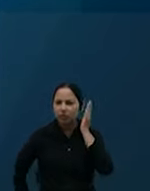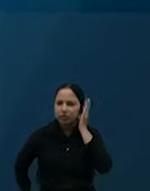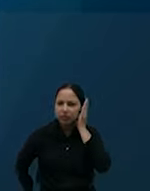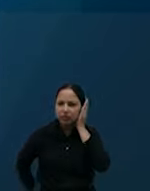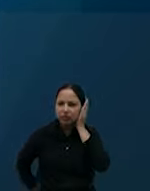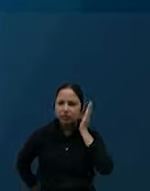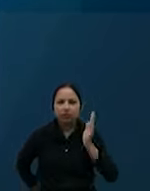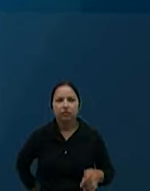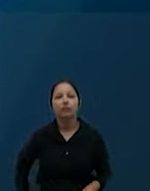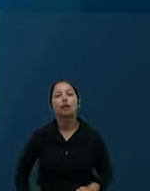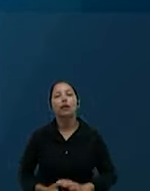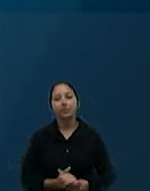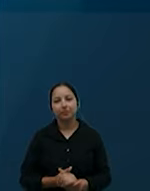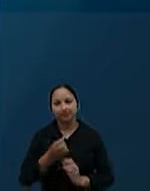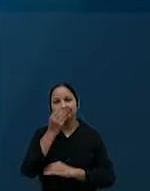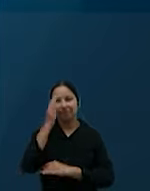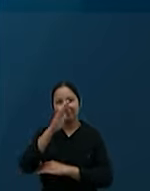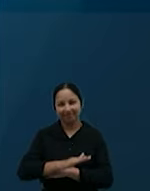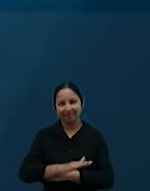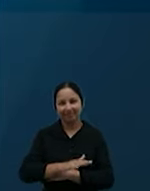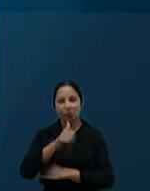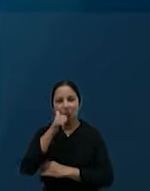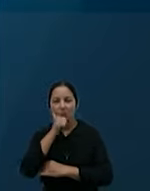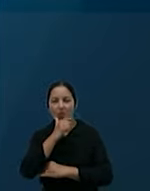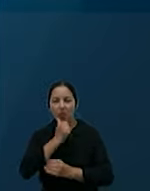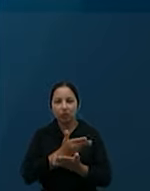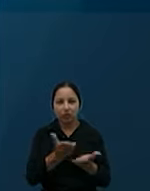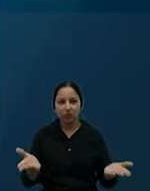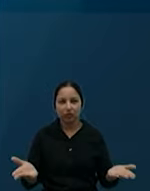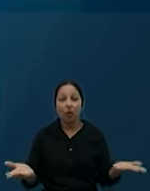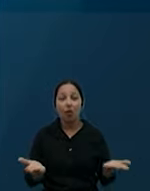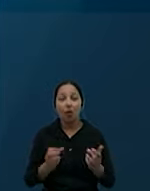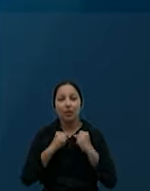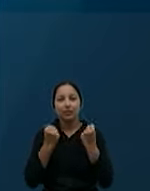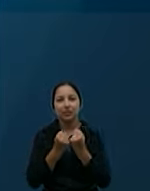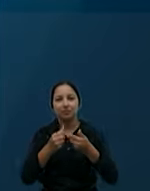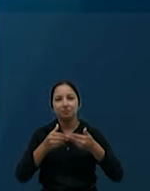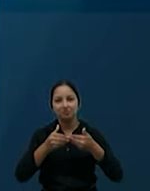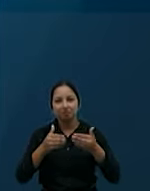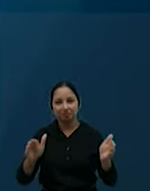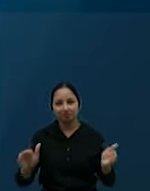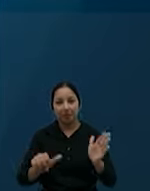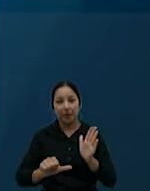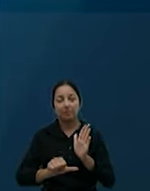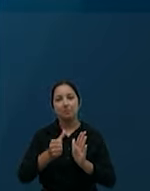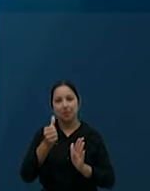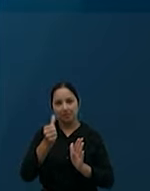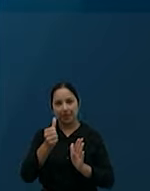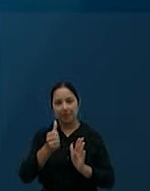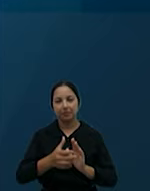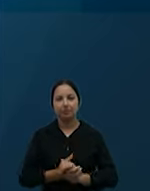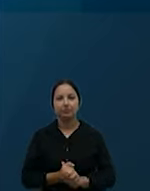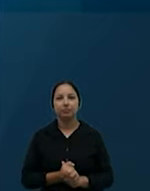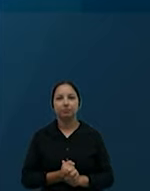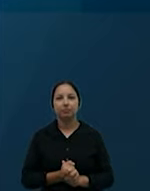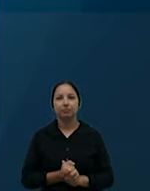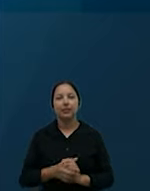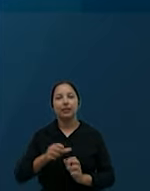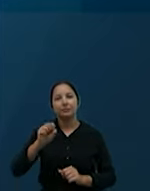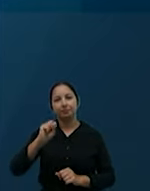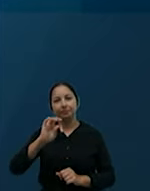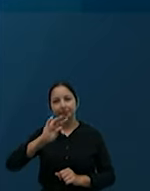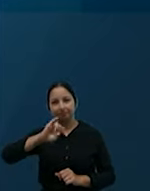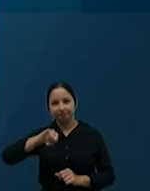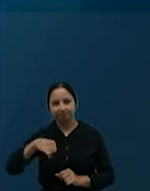Boa tarde a todas e a todos. Declaro aberta mais essa sessão da primeira sessão do Superior Tribunal de Justiça.